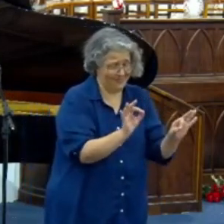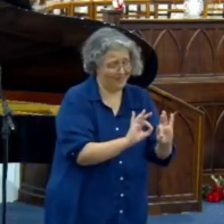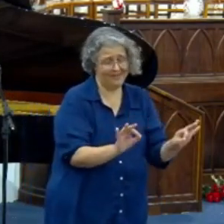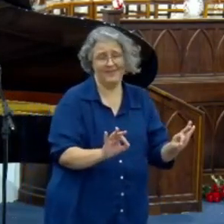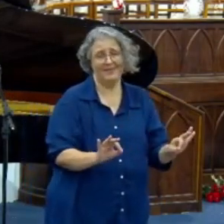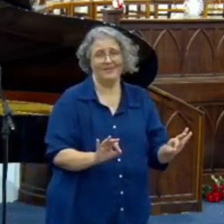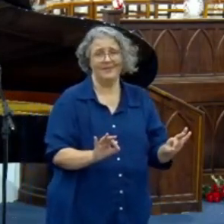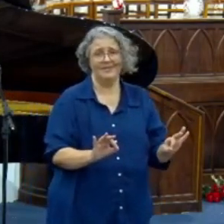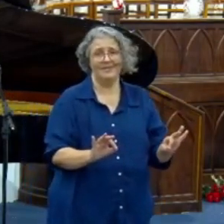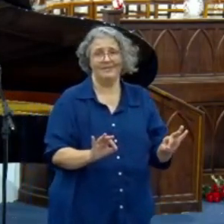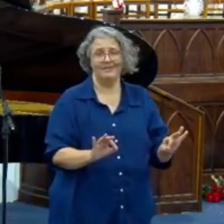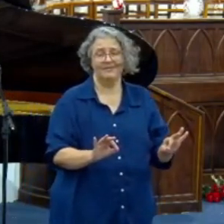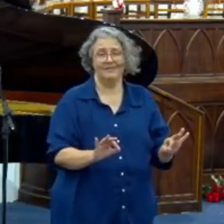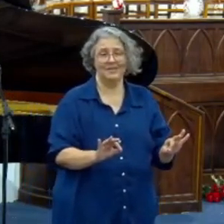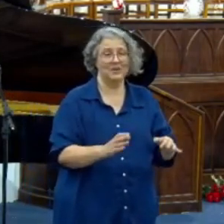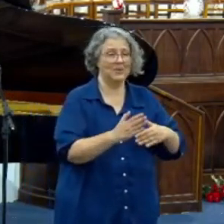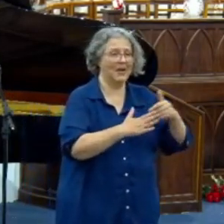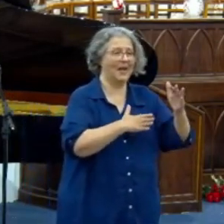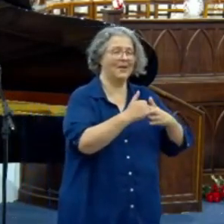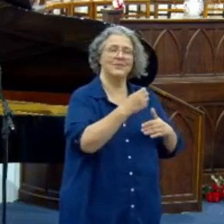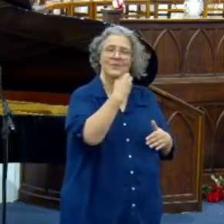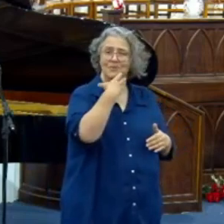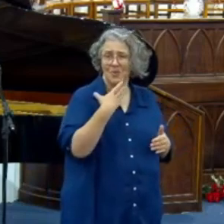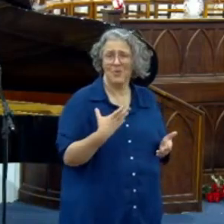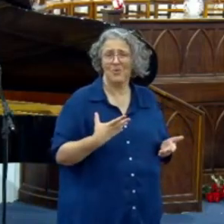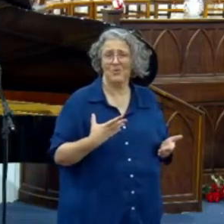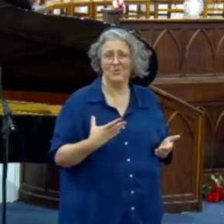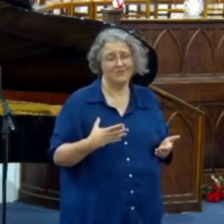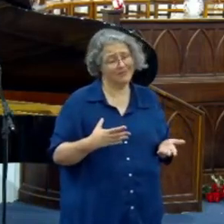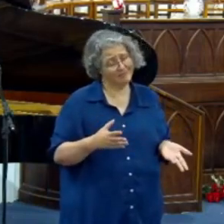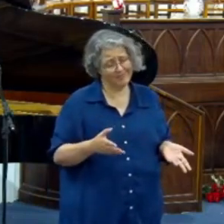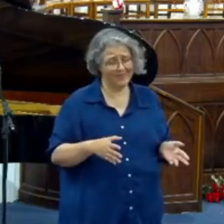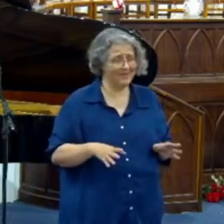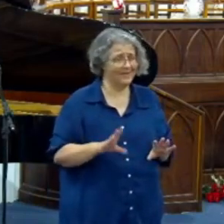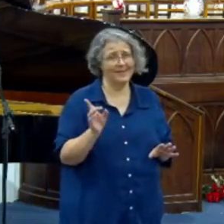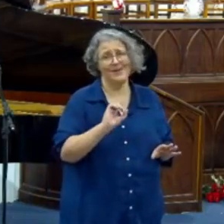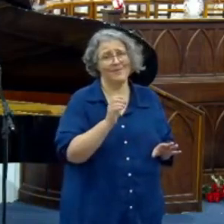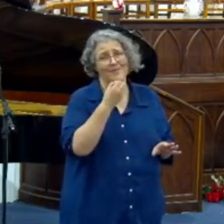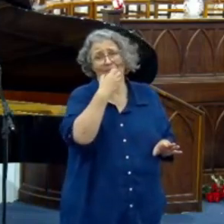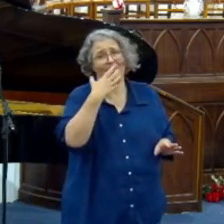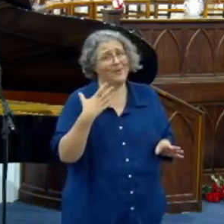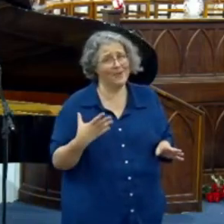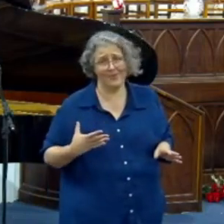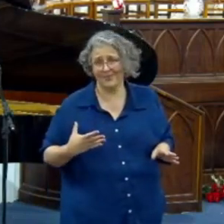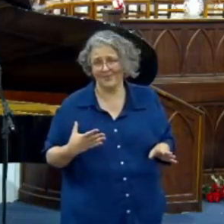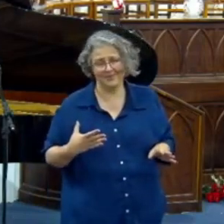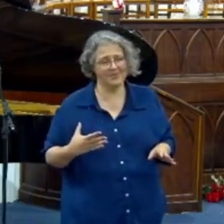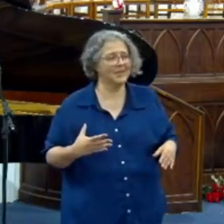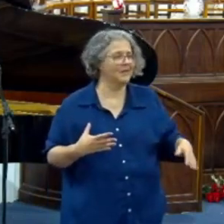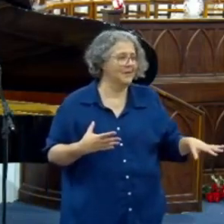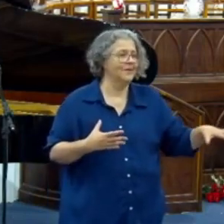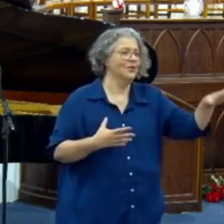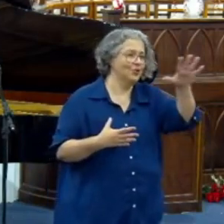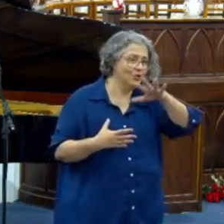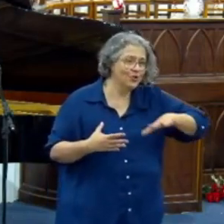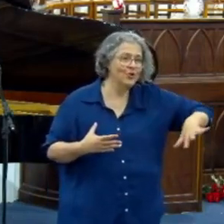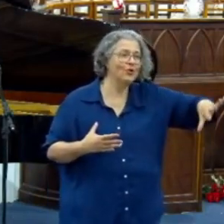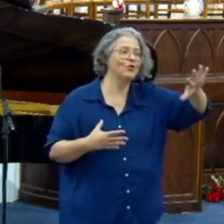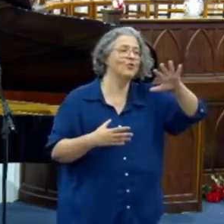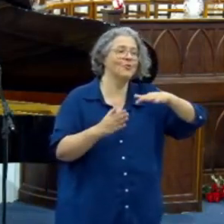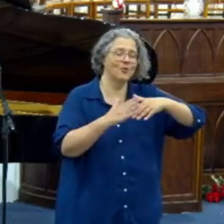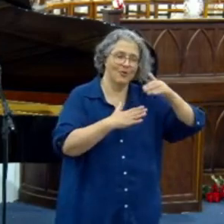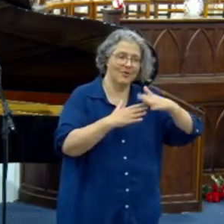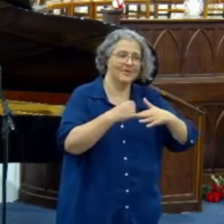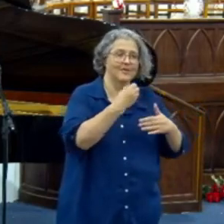Aí os atos bons já não são mais assim tão bons, porque como homens maus podem fazer coisas boas, né?